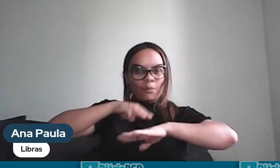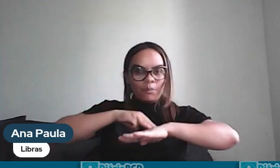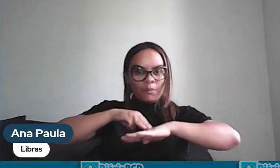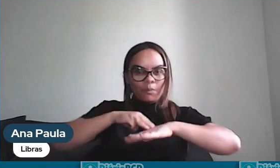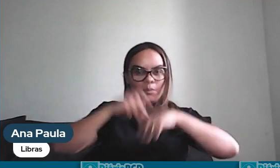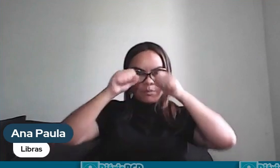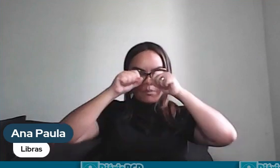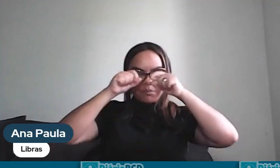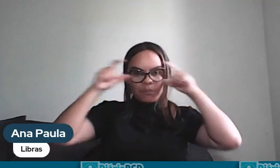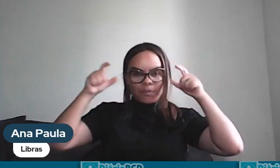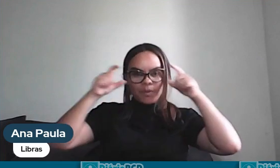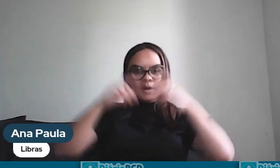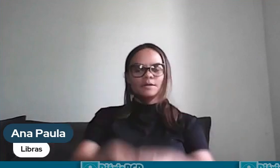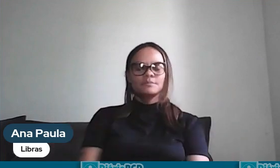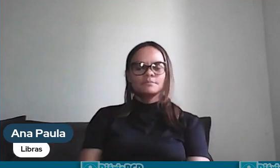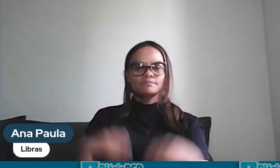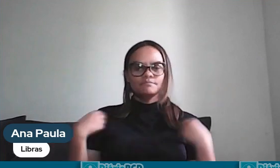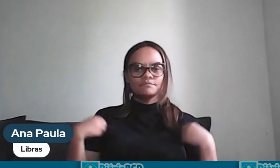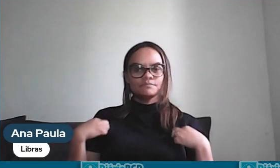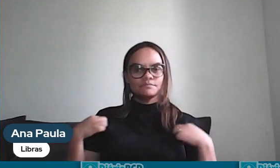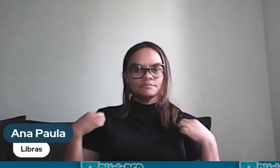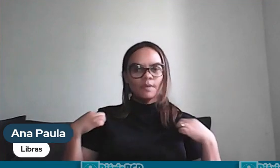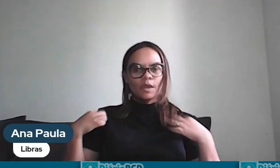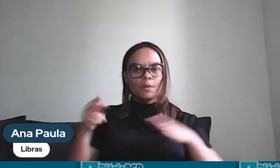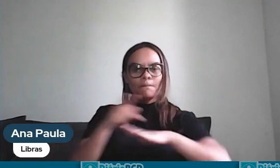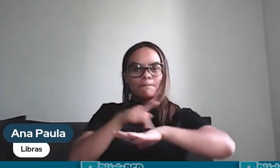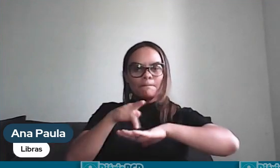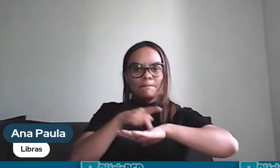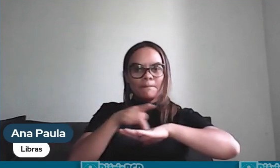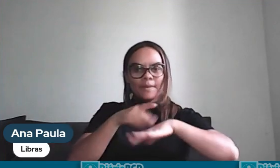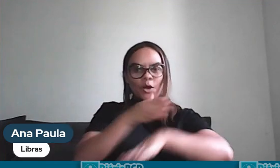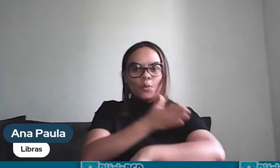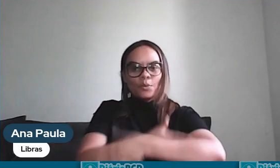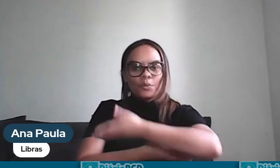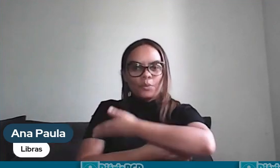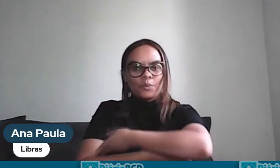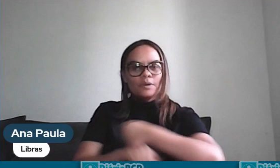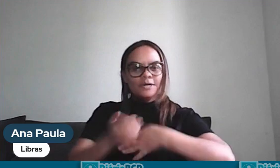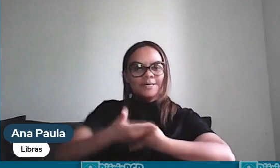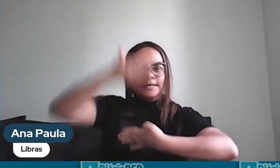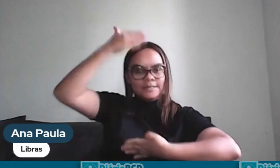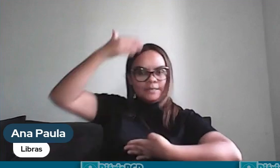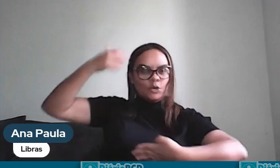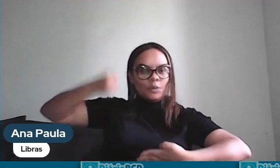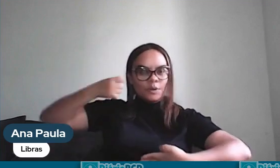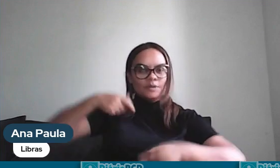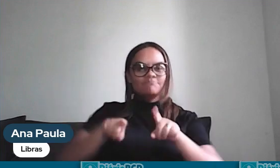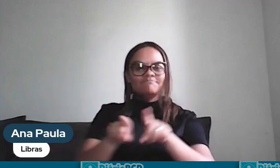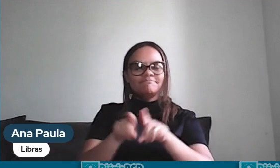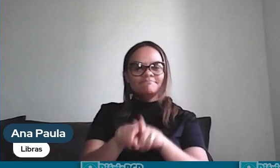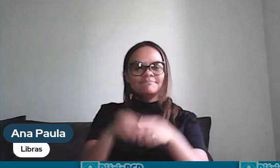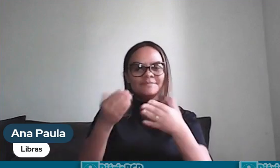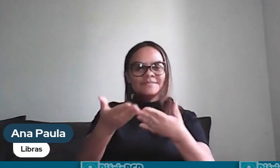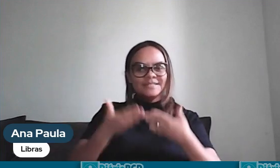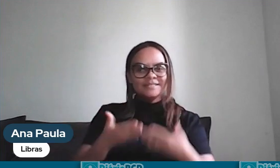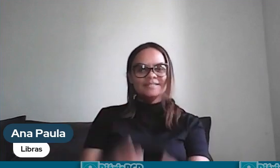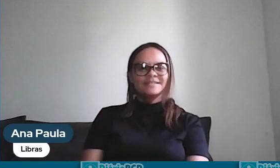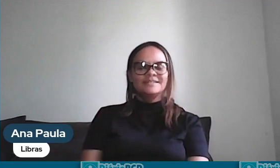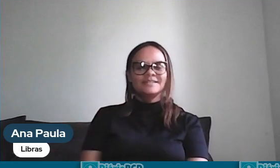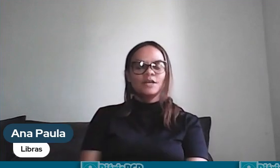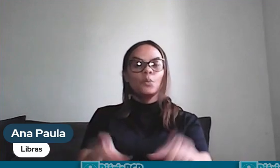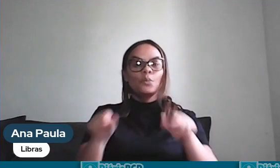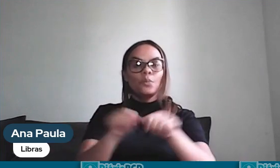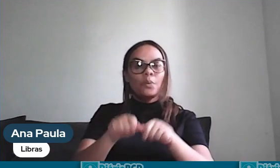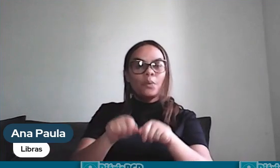lente transparente, veste uma camiseta preta de manga curta e ao fundo um painel branco. Gostaria de convidar a doutora Isabel também